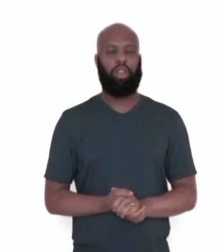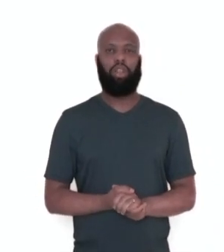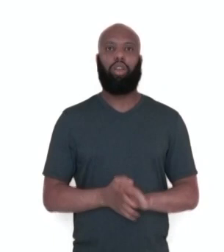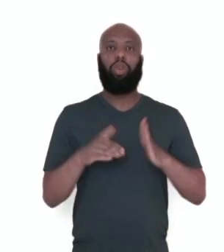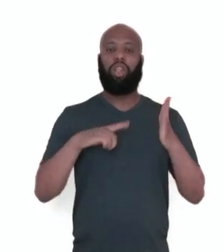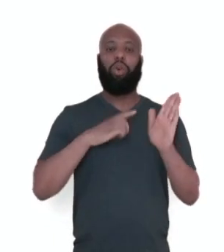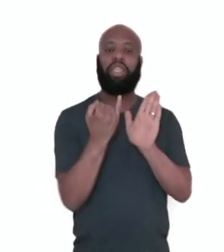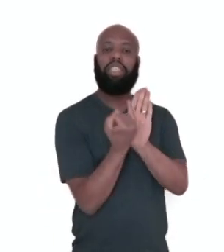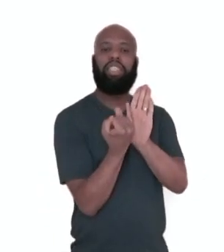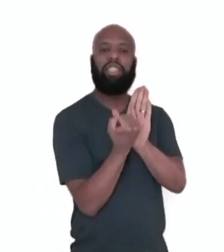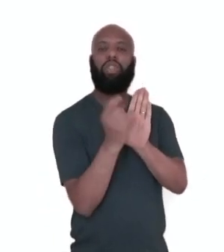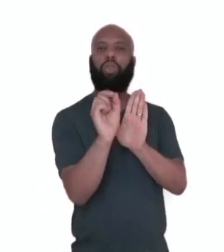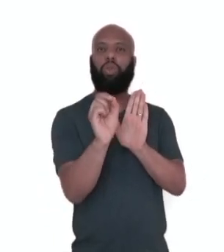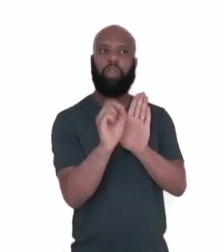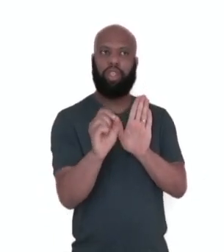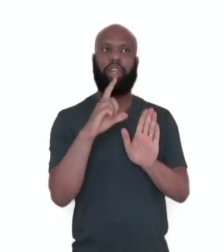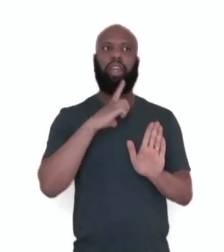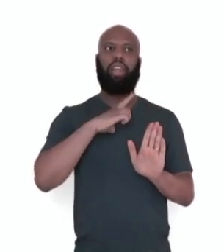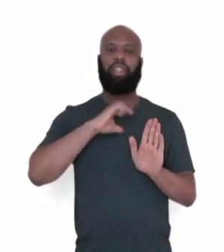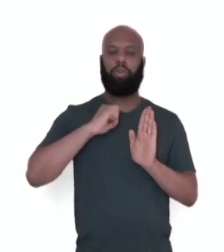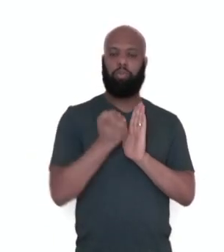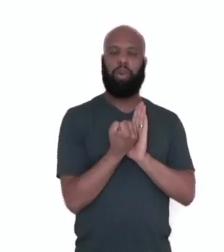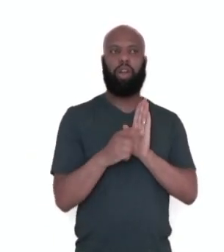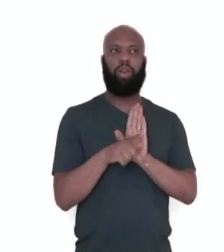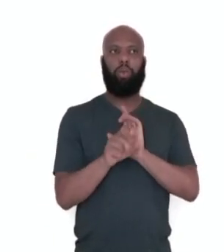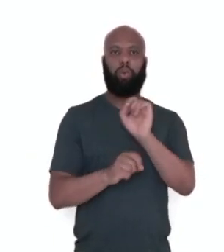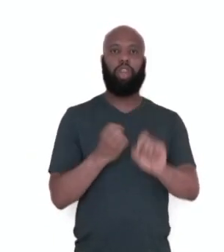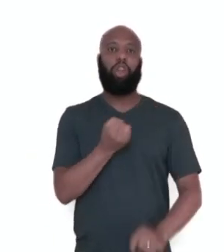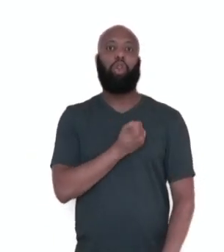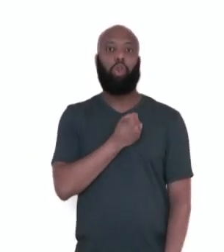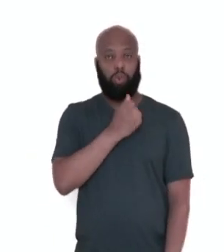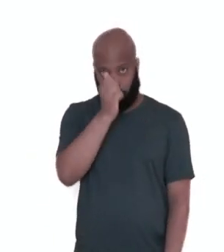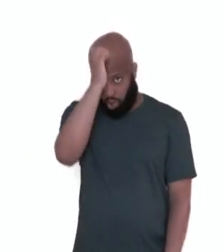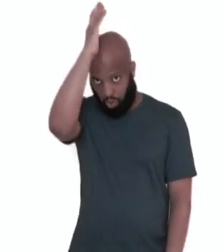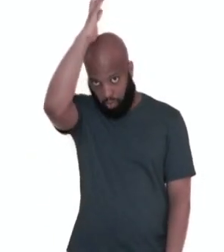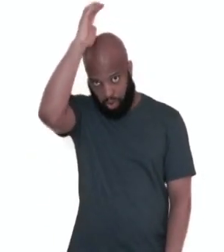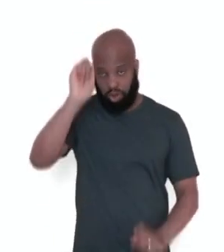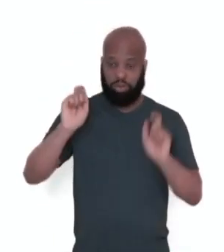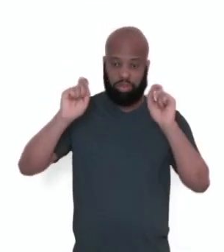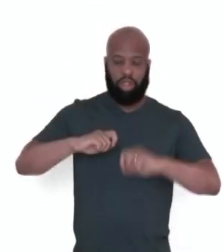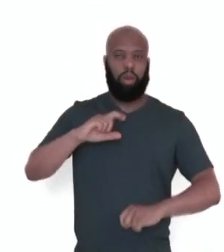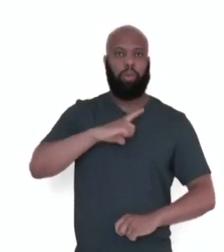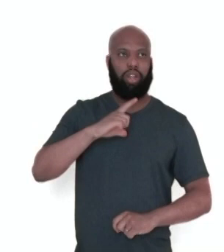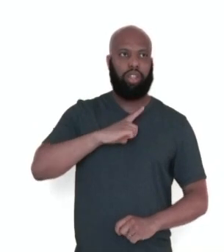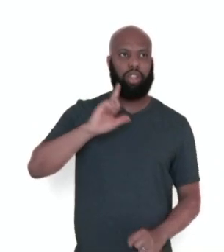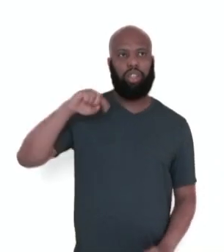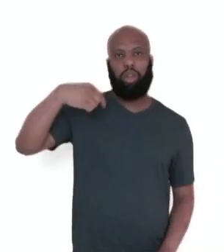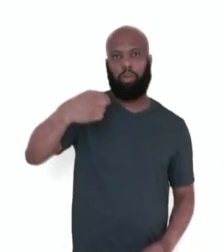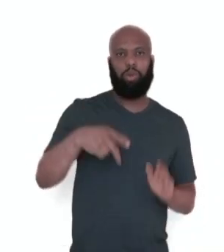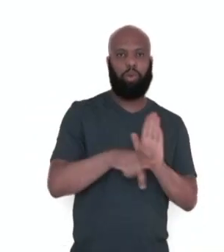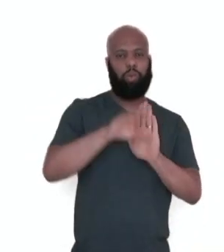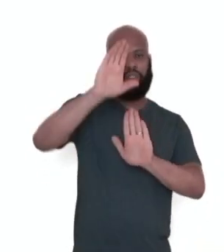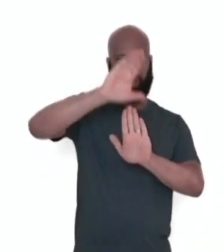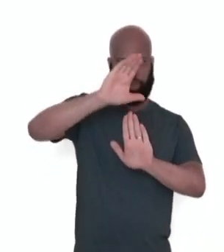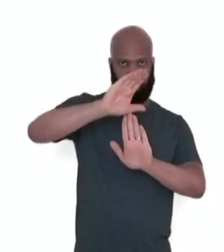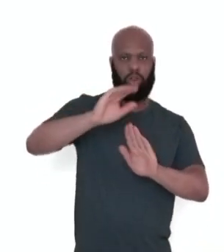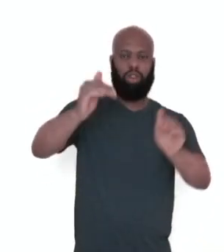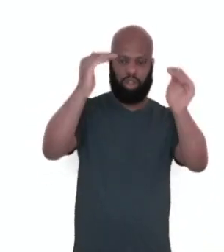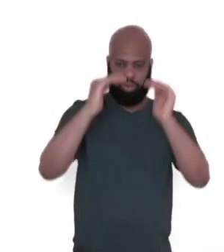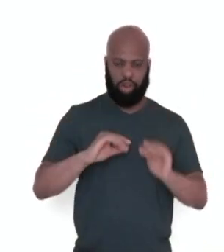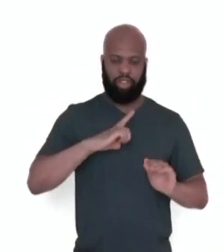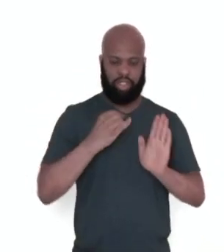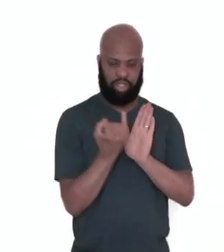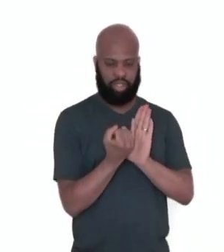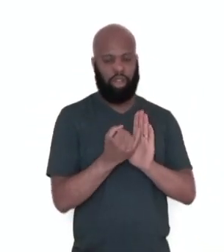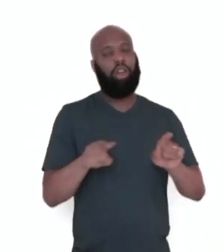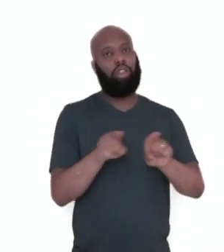Os incisos estão simbolizados por algarismos romanos e podem constar logo após o capítulo do artigo ou após